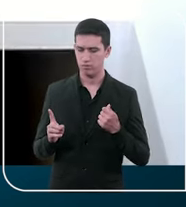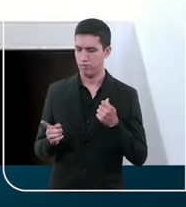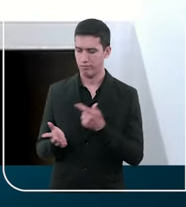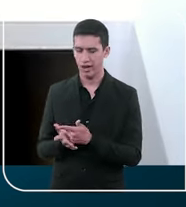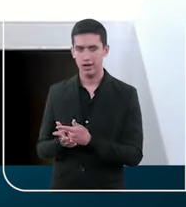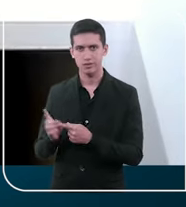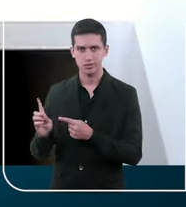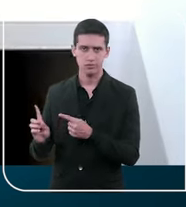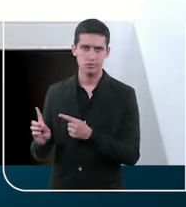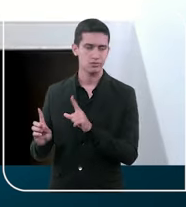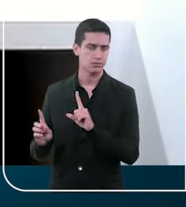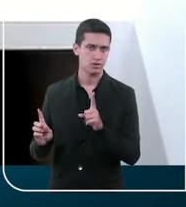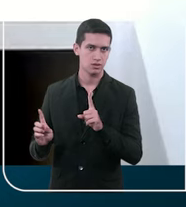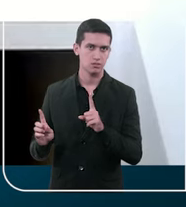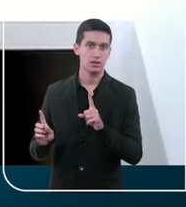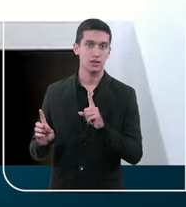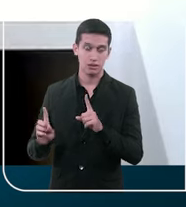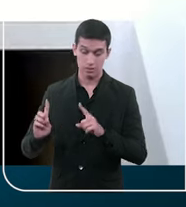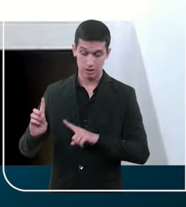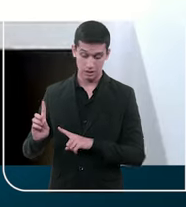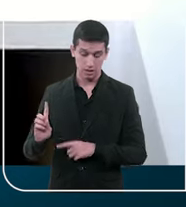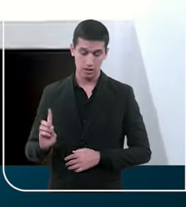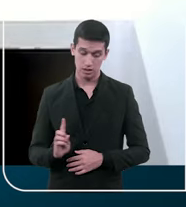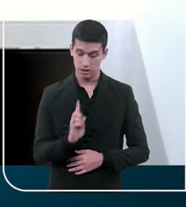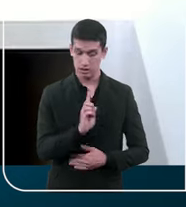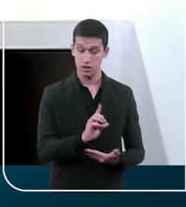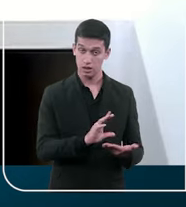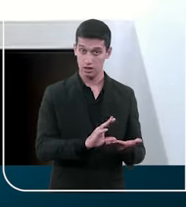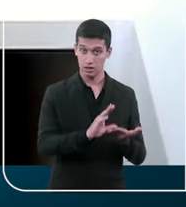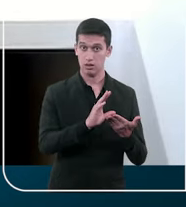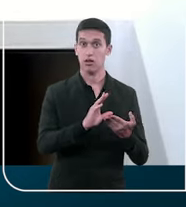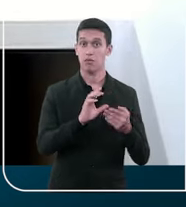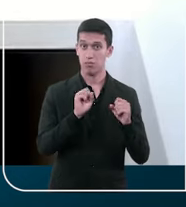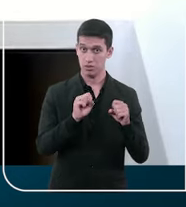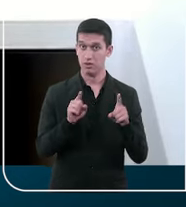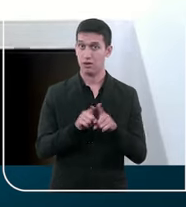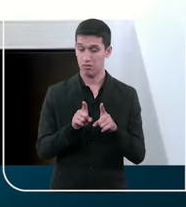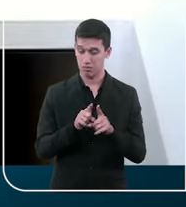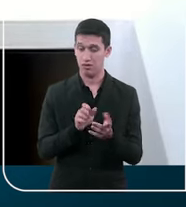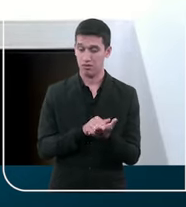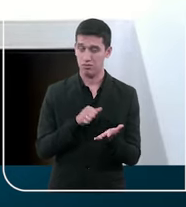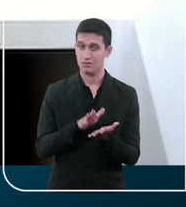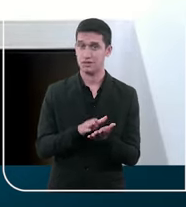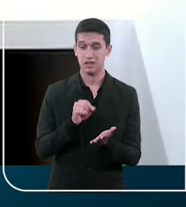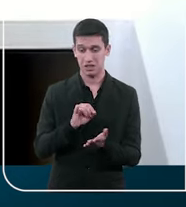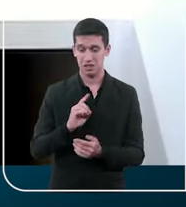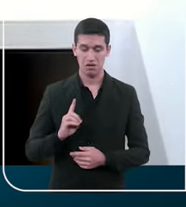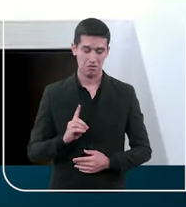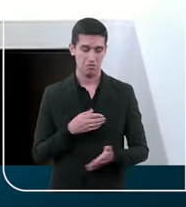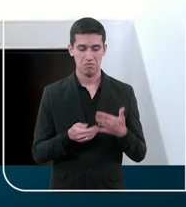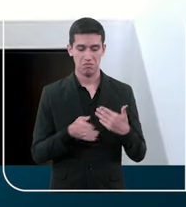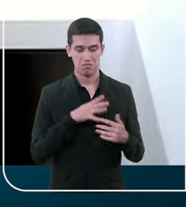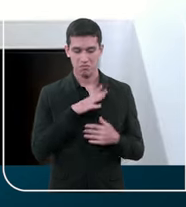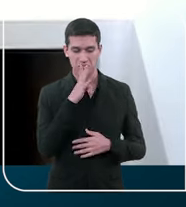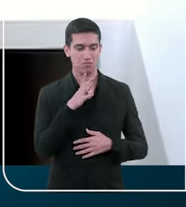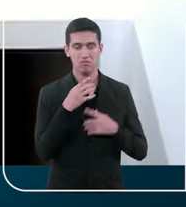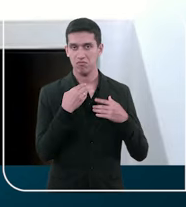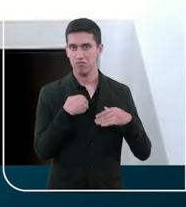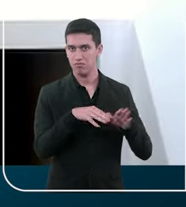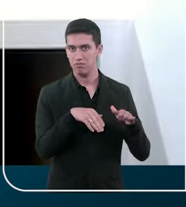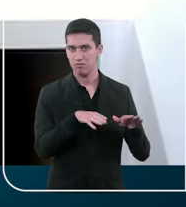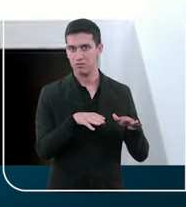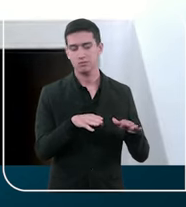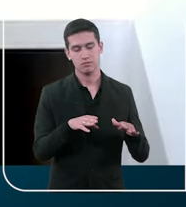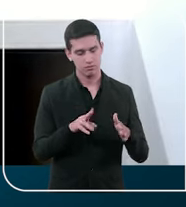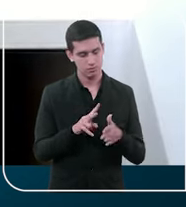remuneração por estar presente, por participar do conselho de sentença, ele ainda pode ser multado caso não compareça de forma